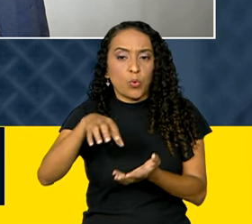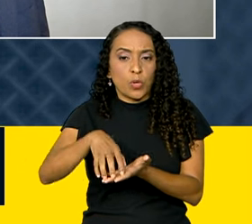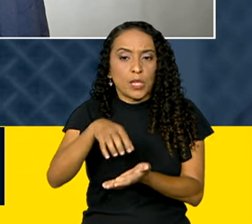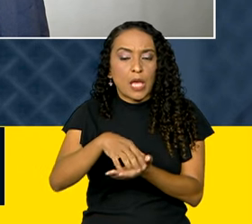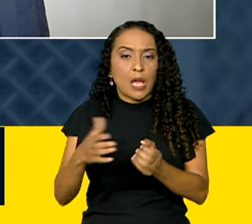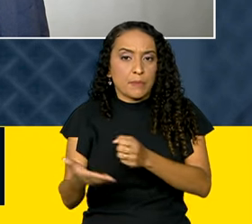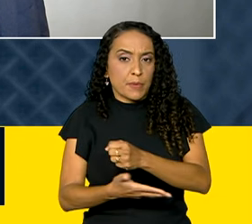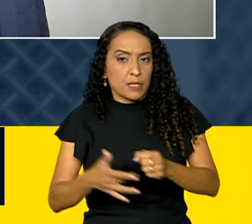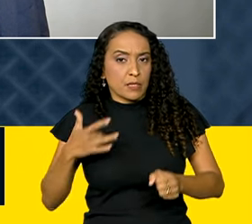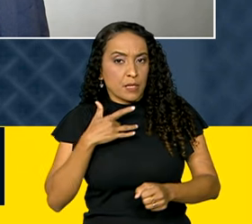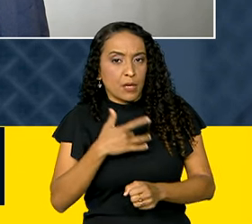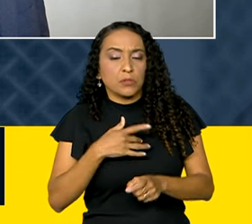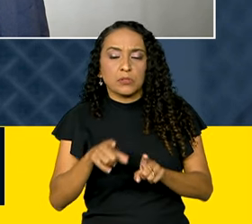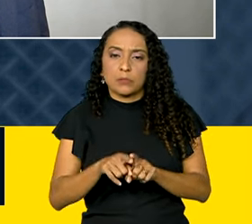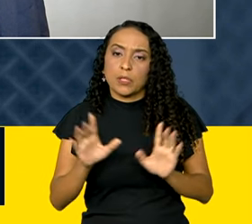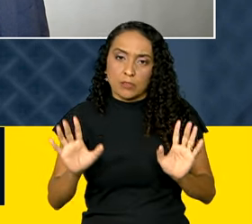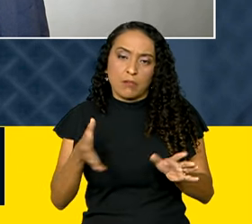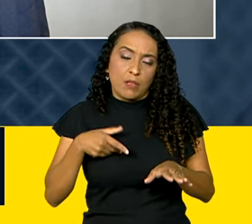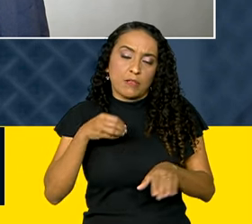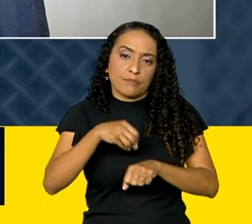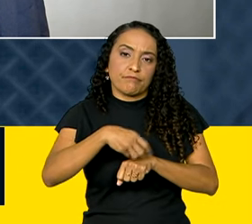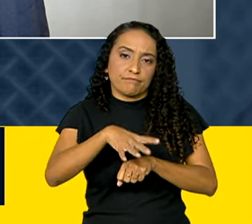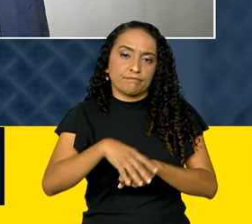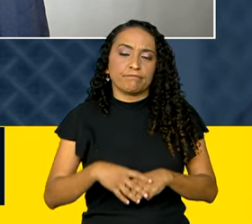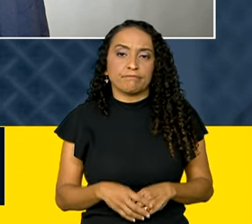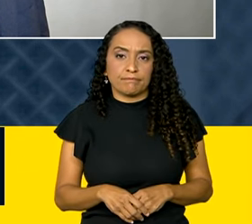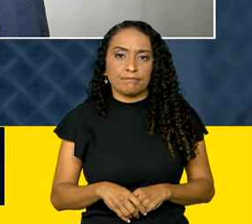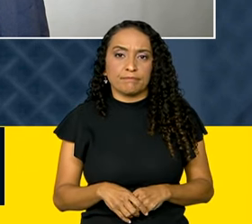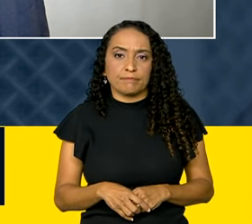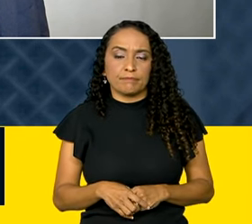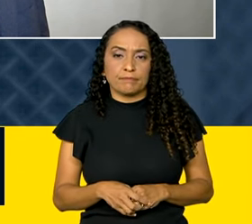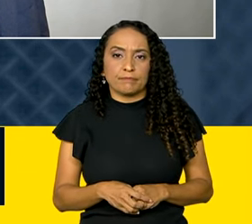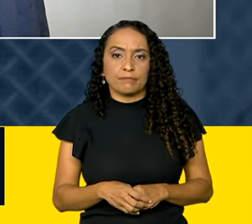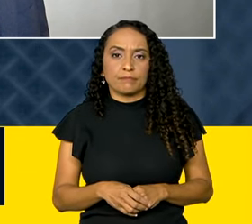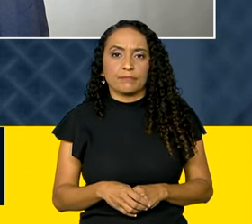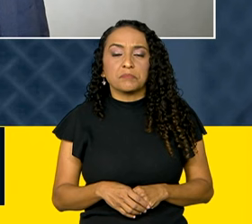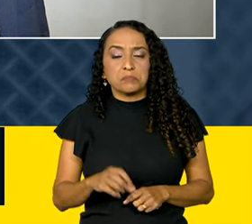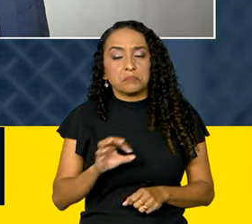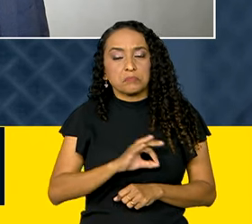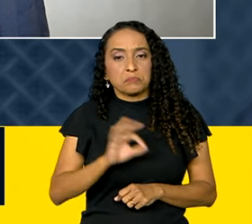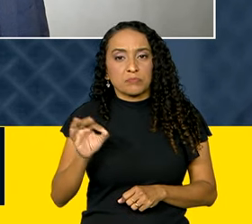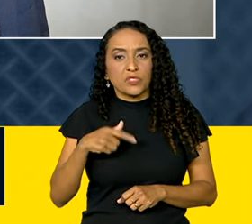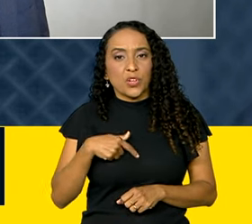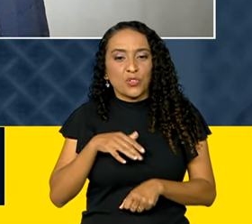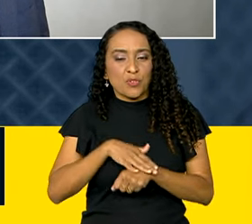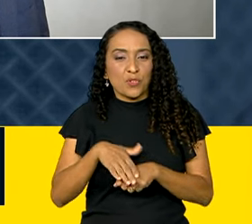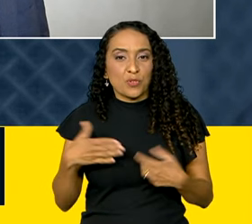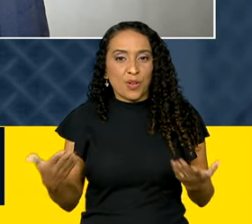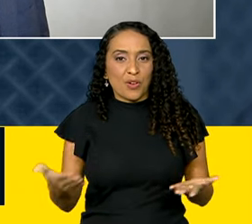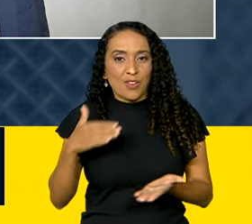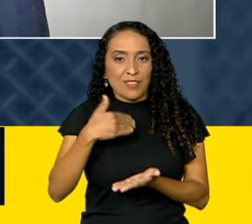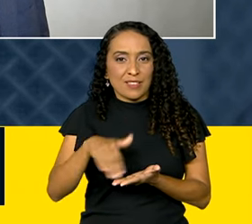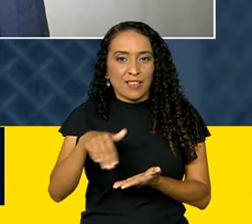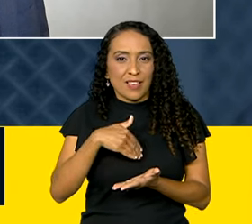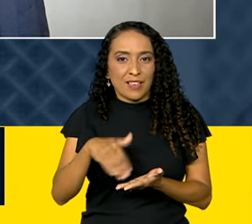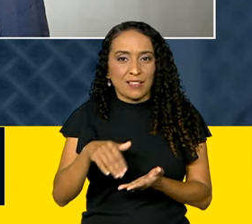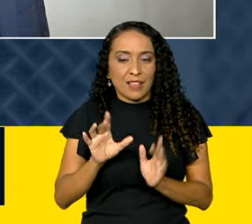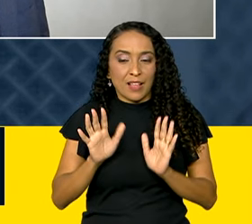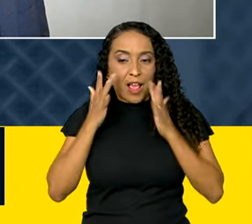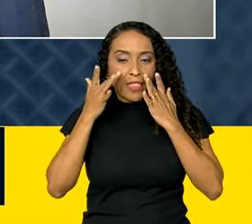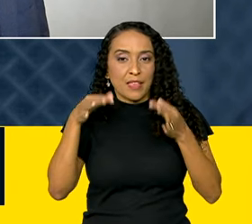básicas de saúde. Enfim, essa orientação que a gente passa à população. Tá ótimo. A gente conversou com o secretário de